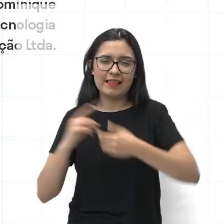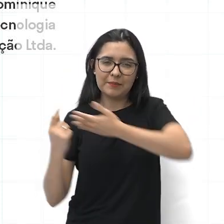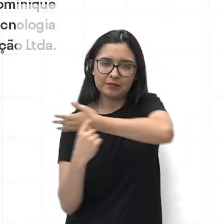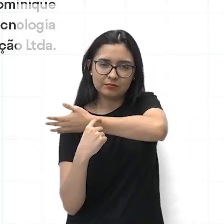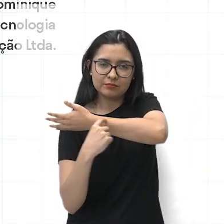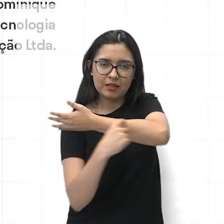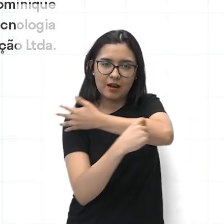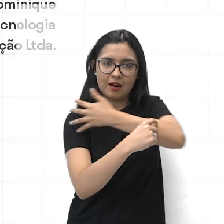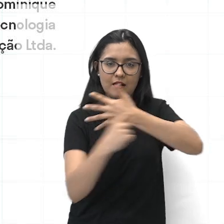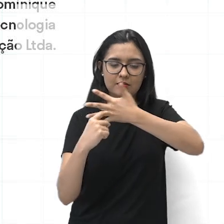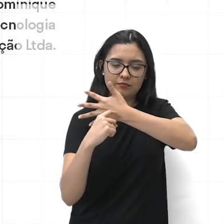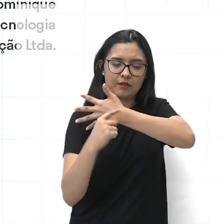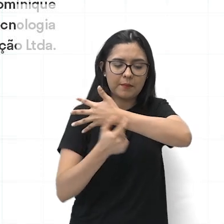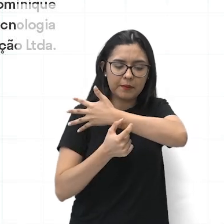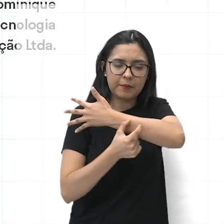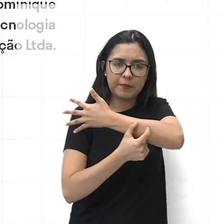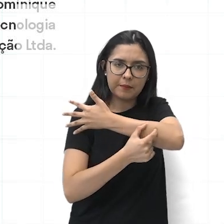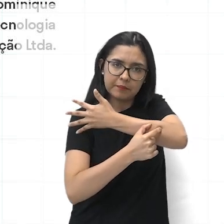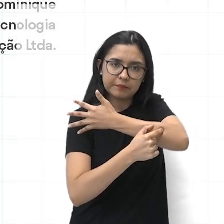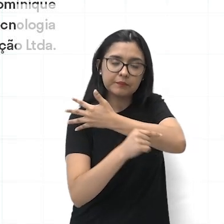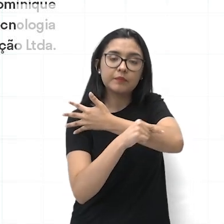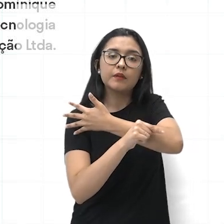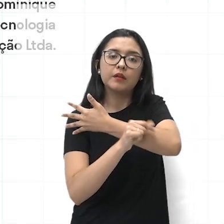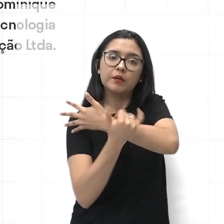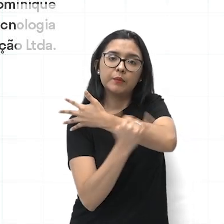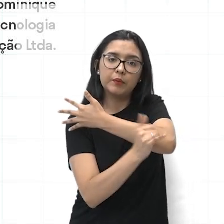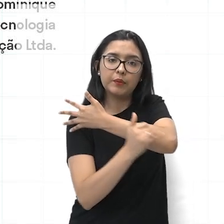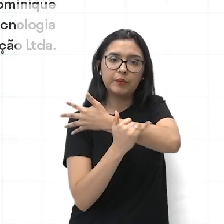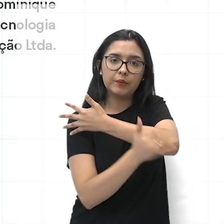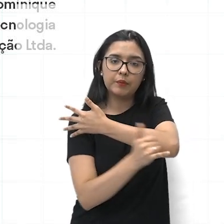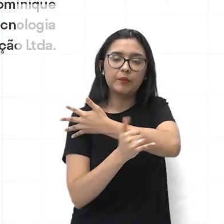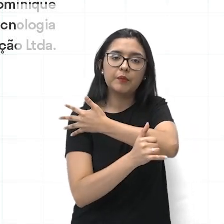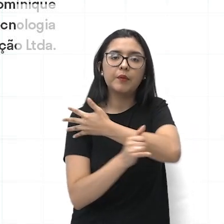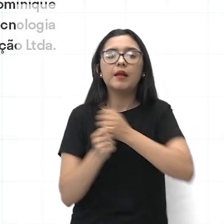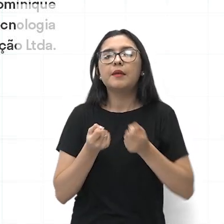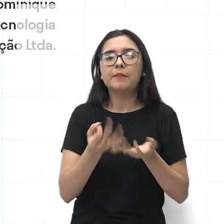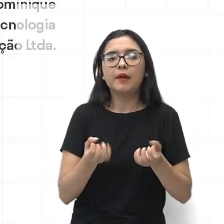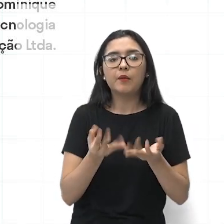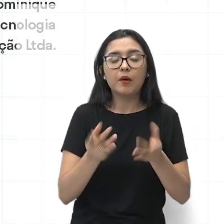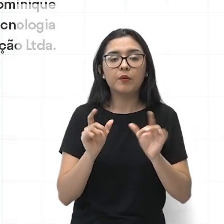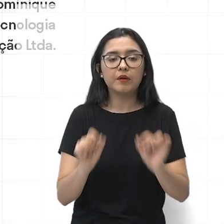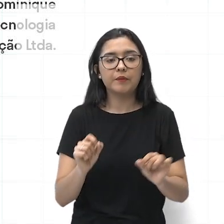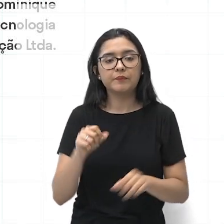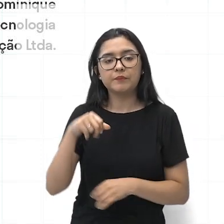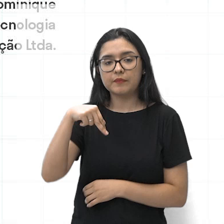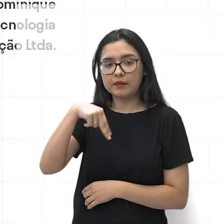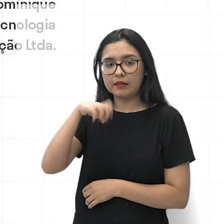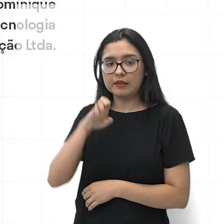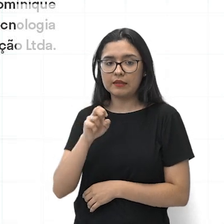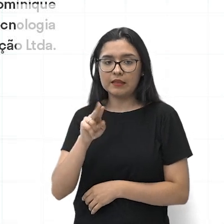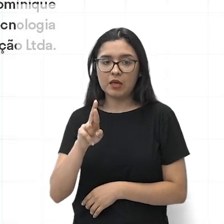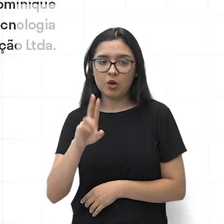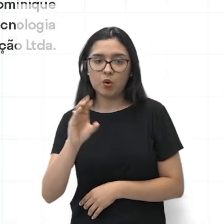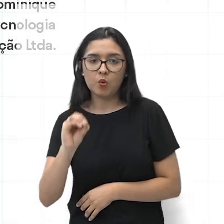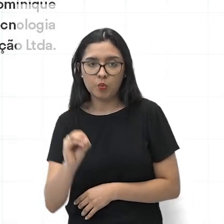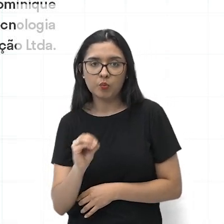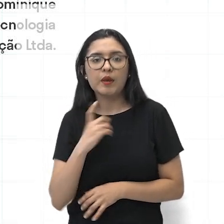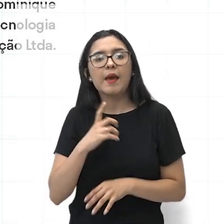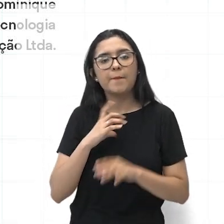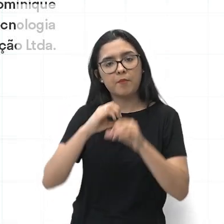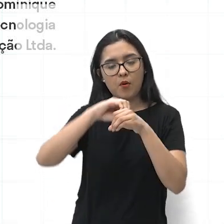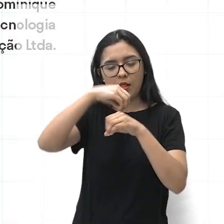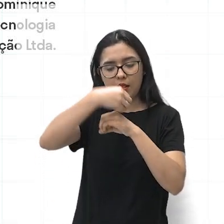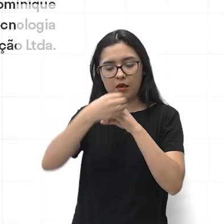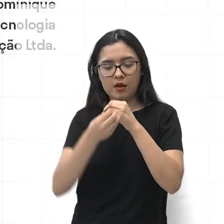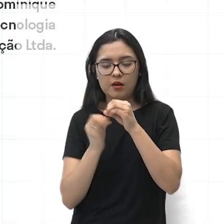lá que é a cauda do neurônio, ele libera neurotransmissores, tá? Que são pequenas